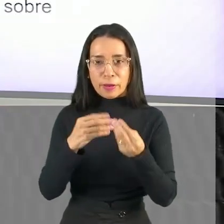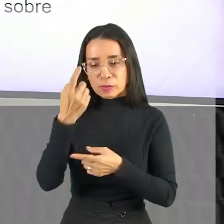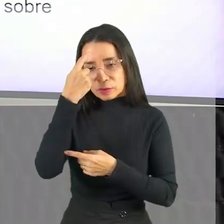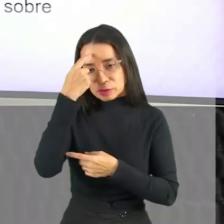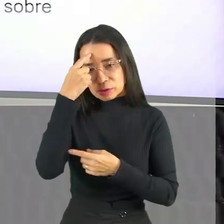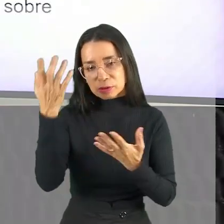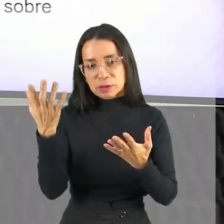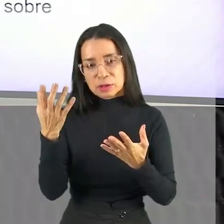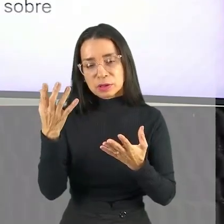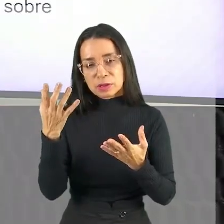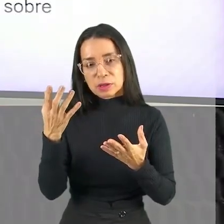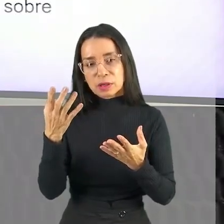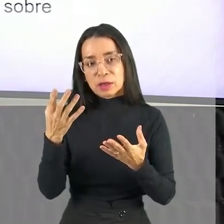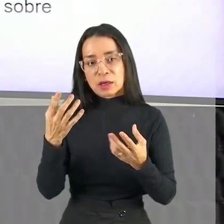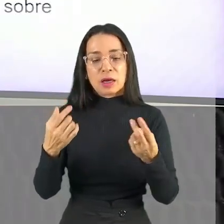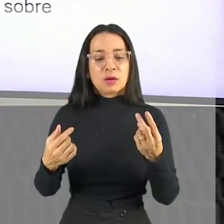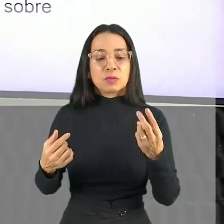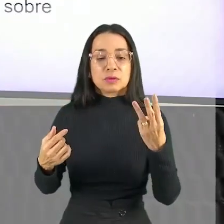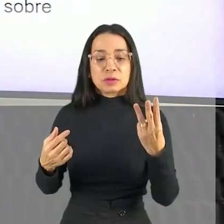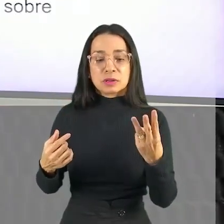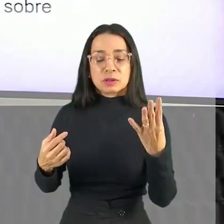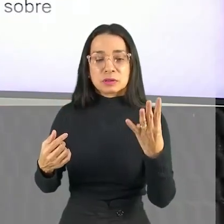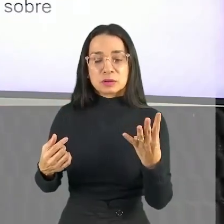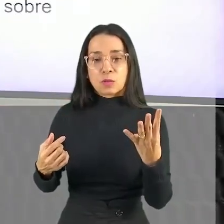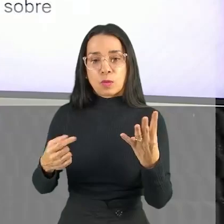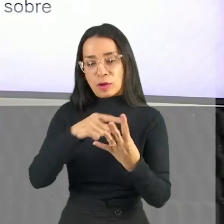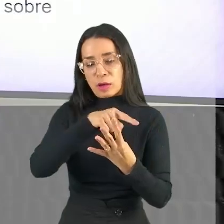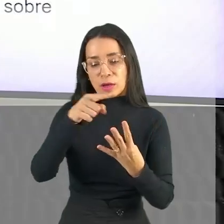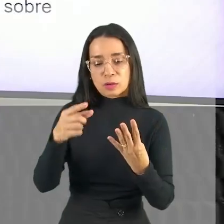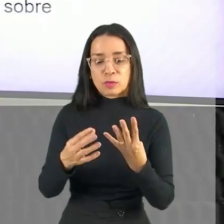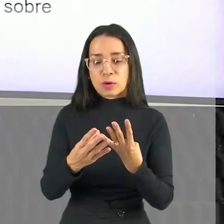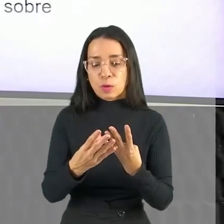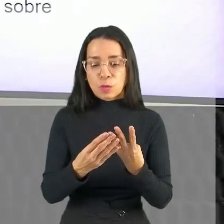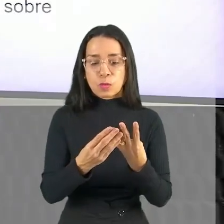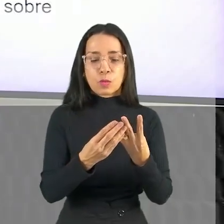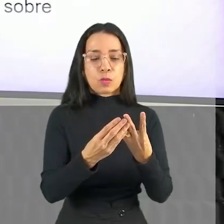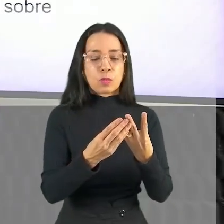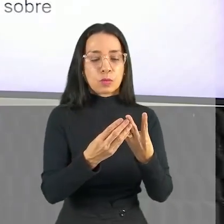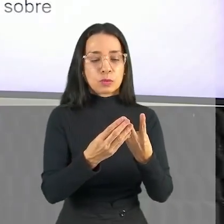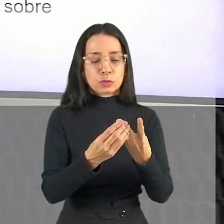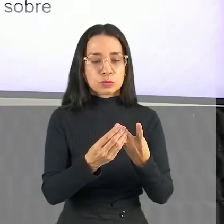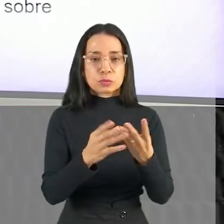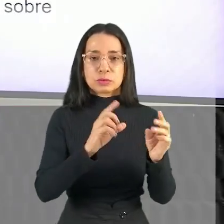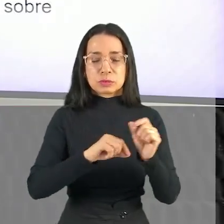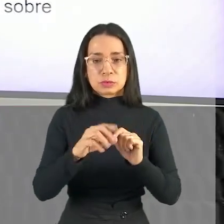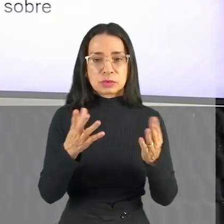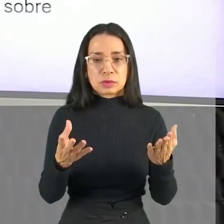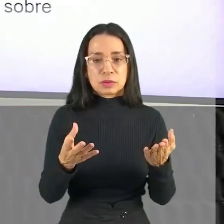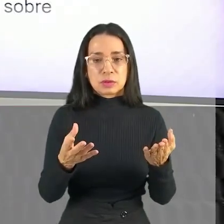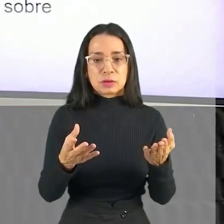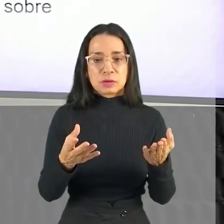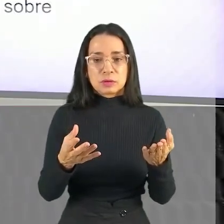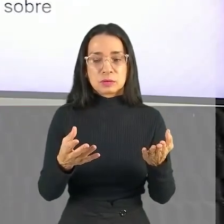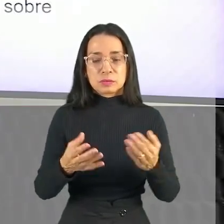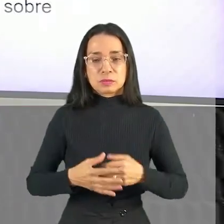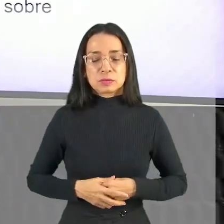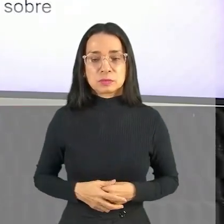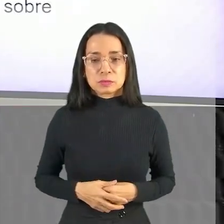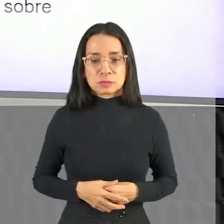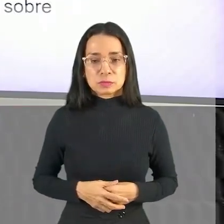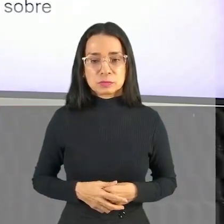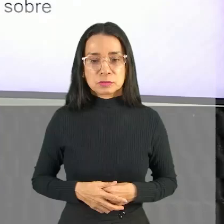e 4 em um só. À medida que for lendo os textos, você também vai se lembrando e vai fazendo o que a gente chama de tempestade de